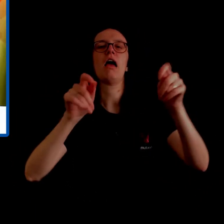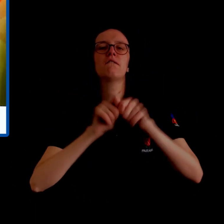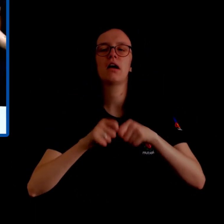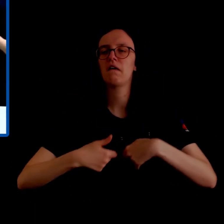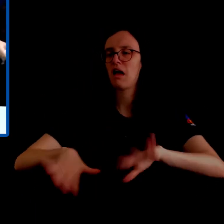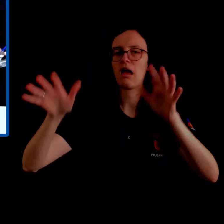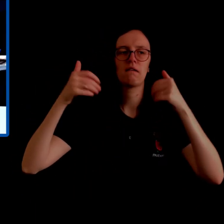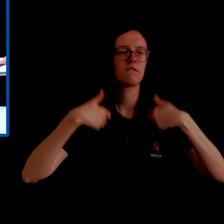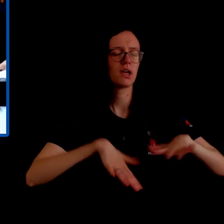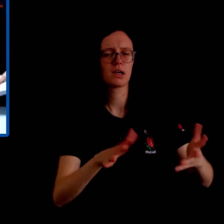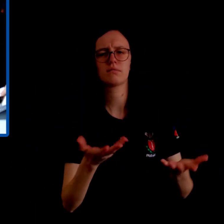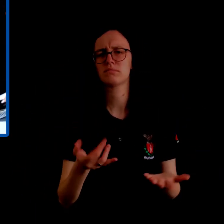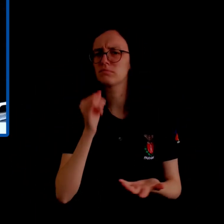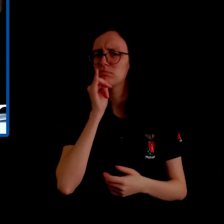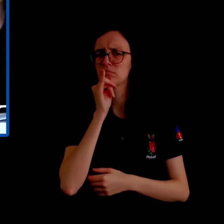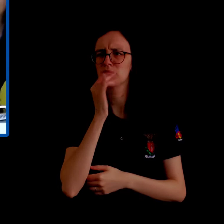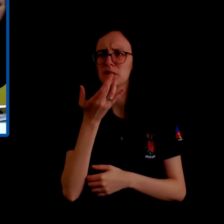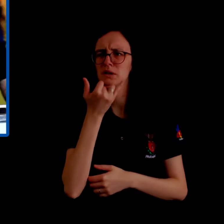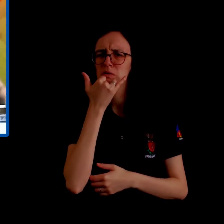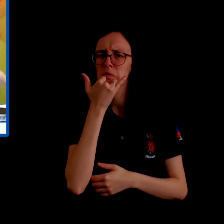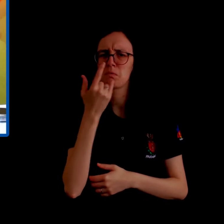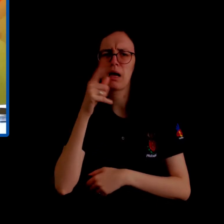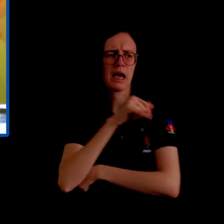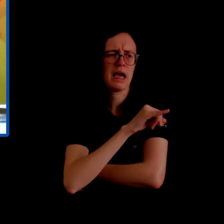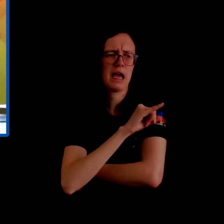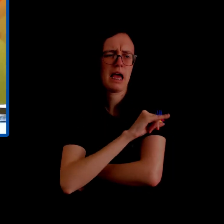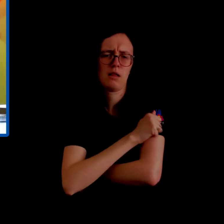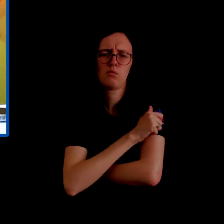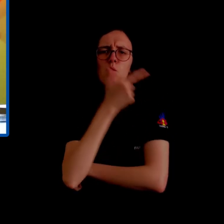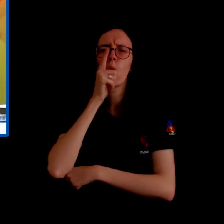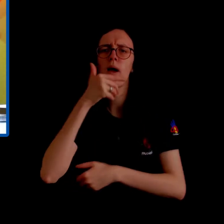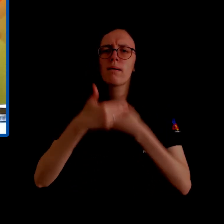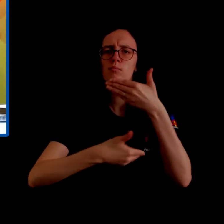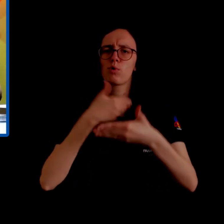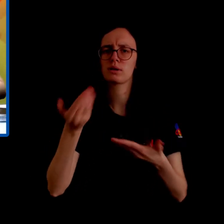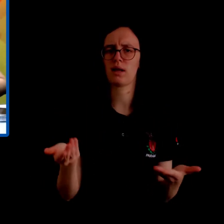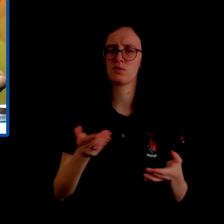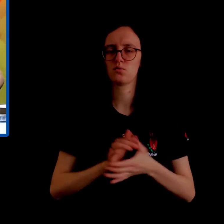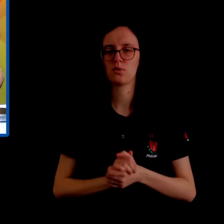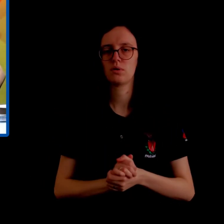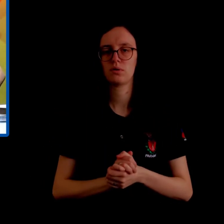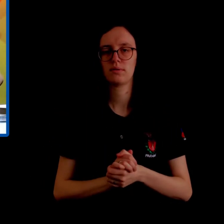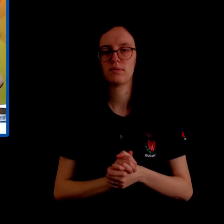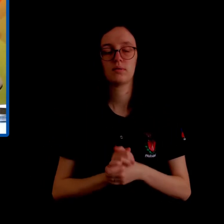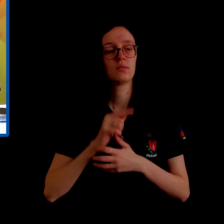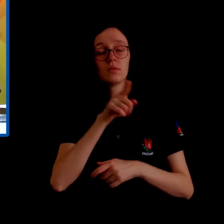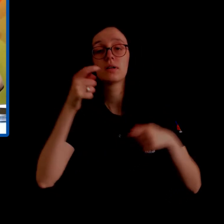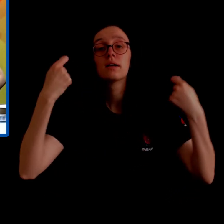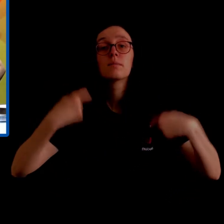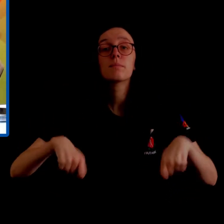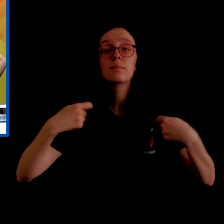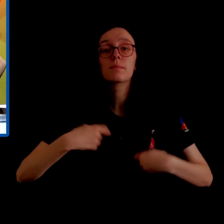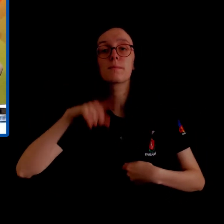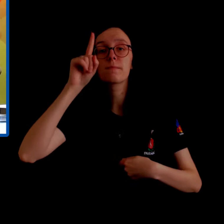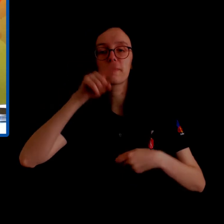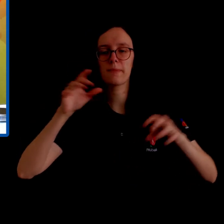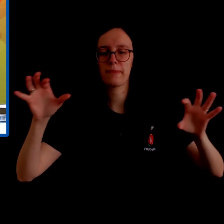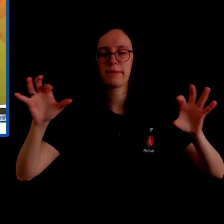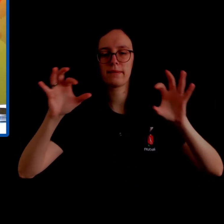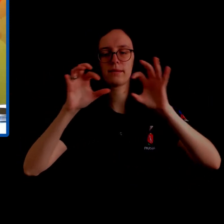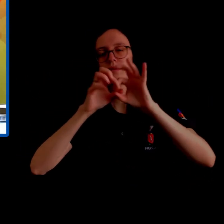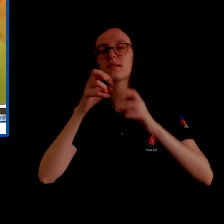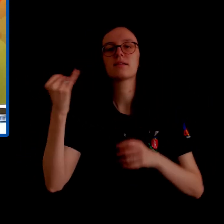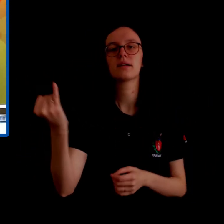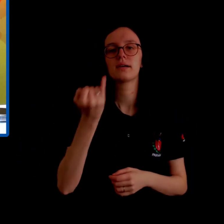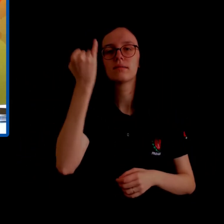conteúdo, faz, seu aluno nunca que vai participar desse processo. Então, vocês precisam ser o elemento